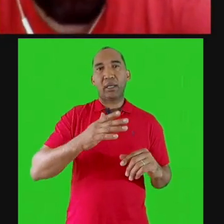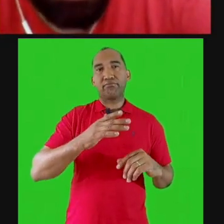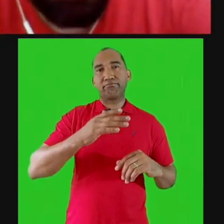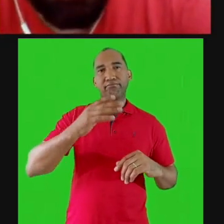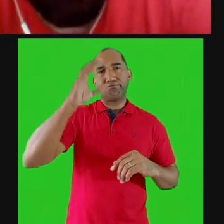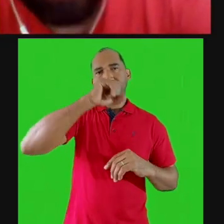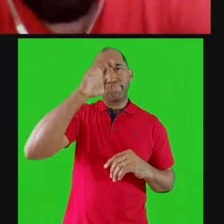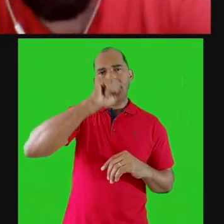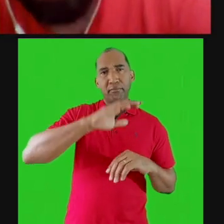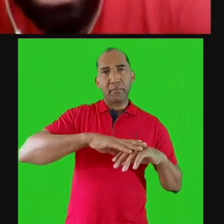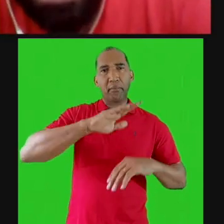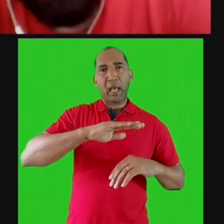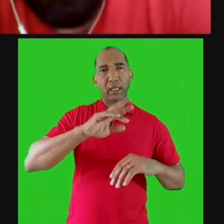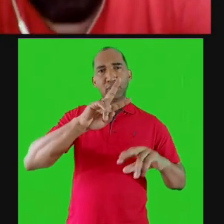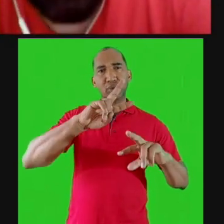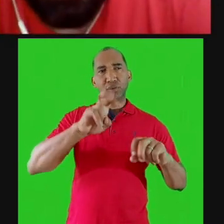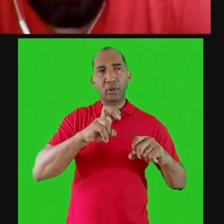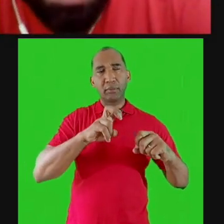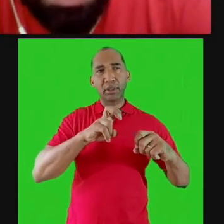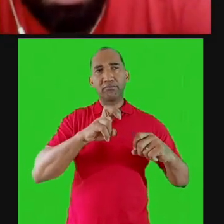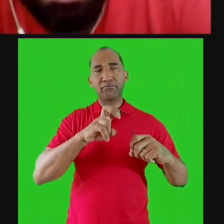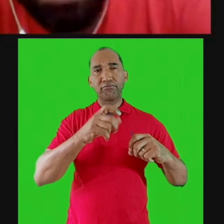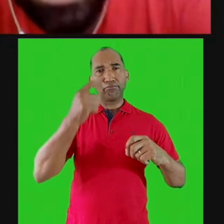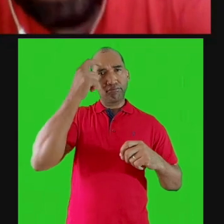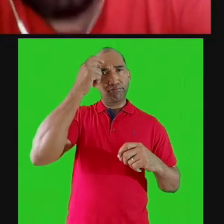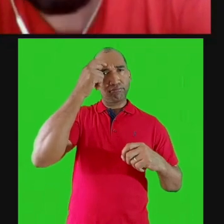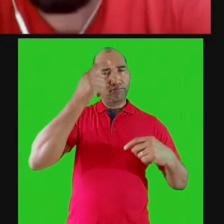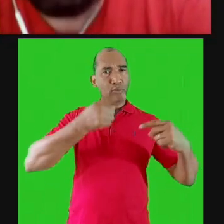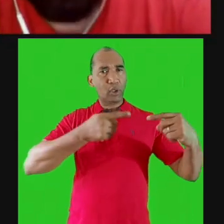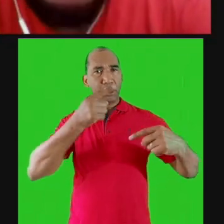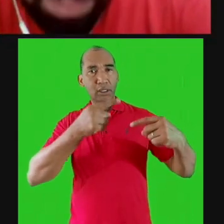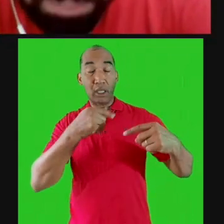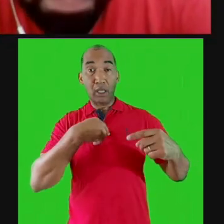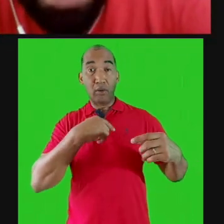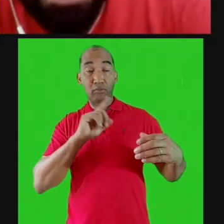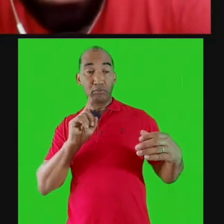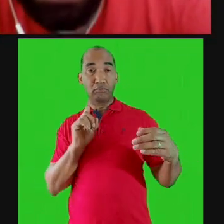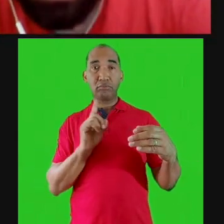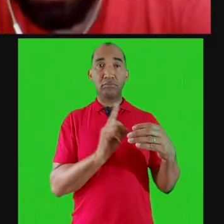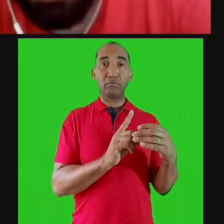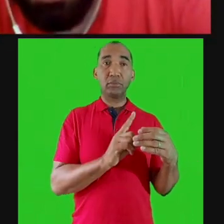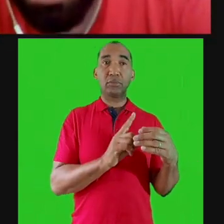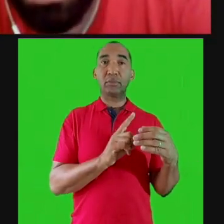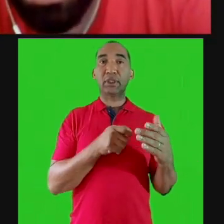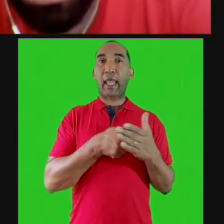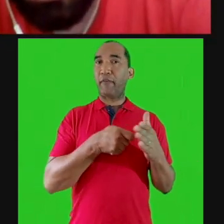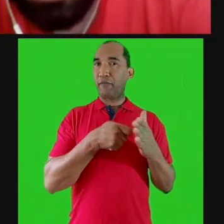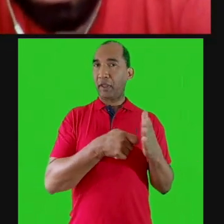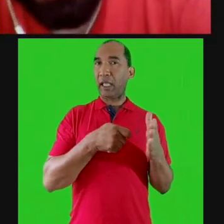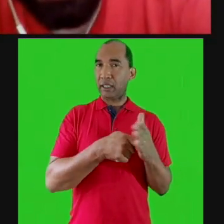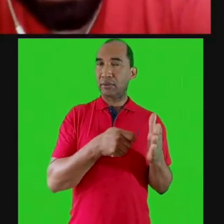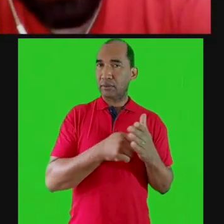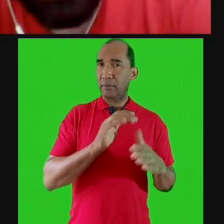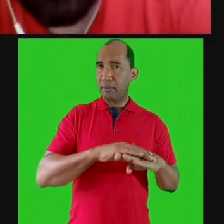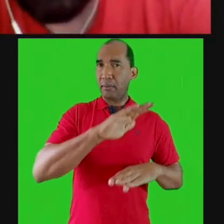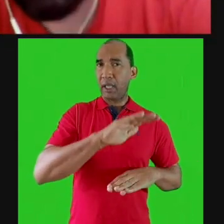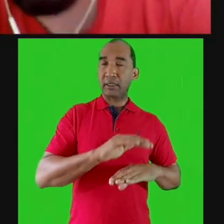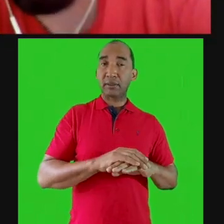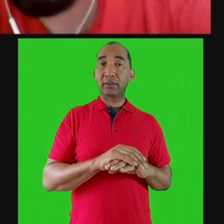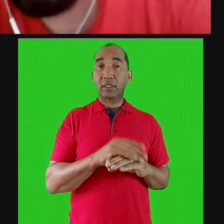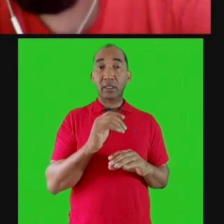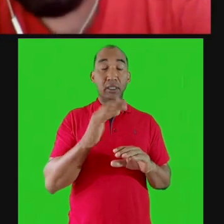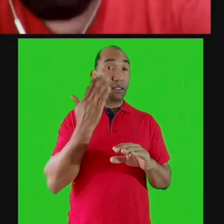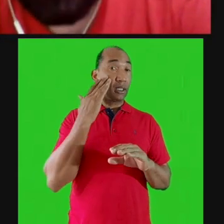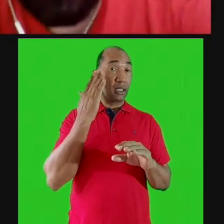convivo muito mais com pessoas trans hoje em dia, estou muito mais dentro da causa, podendo entender um pouco mais sobre isso. Então, eu entendo que esse filme é bastante